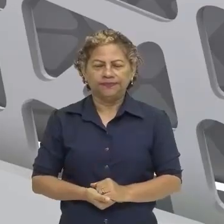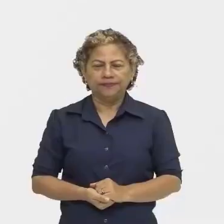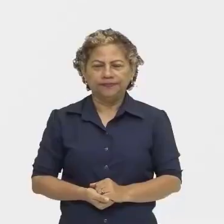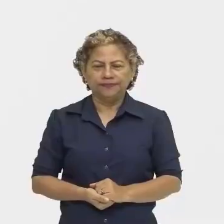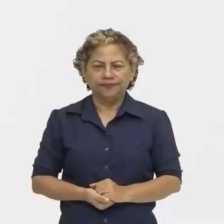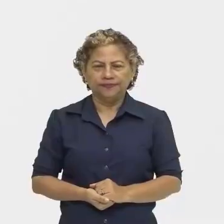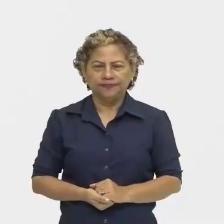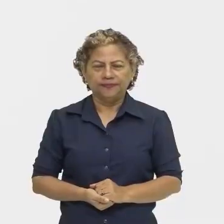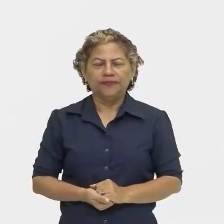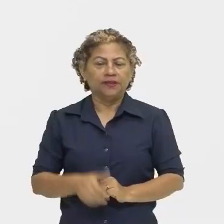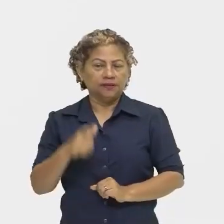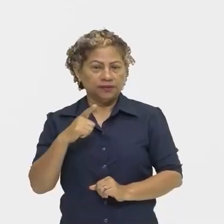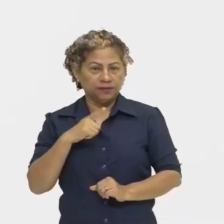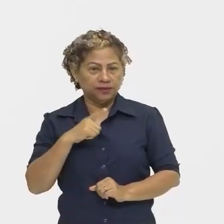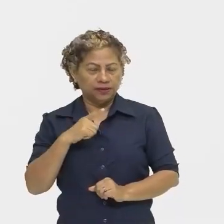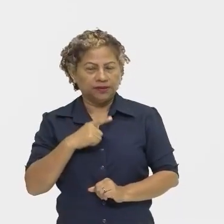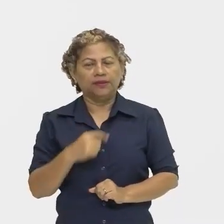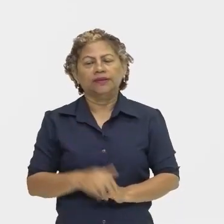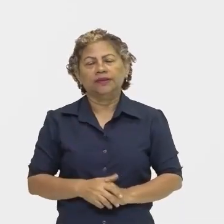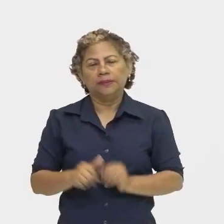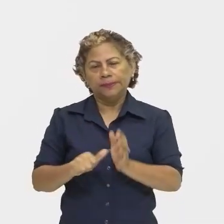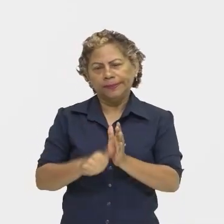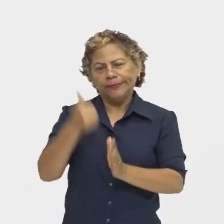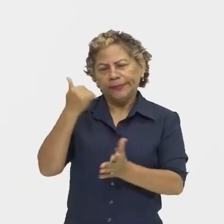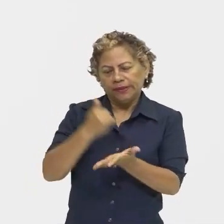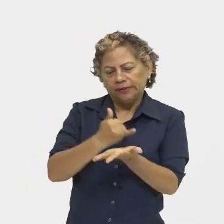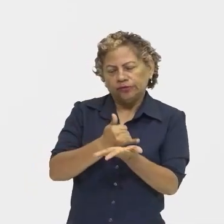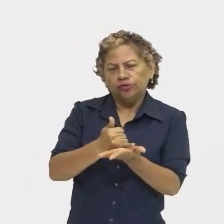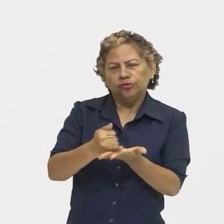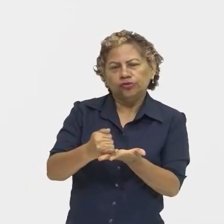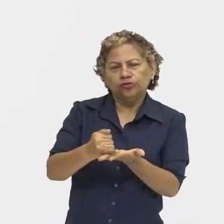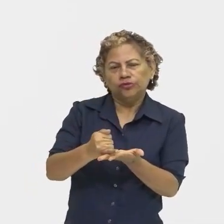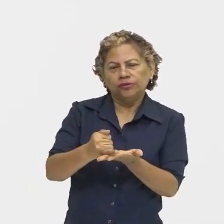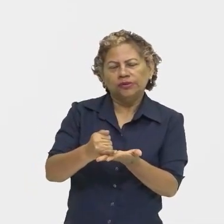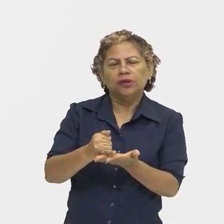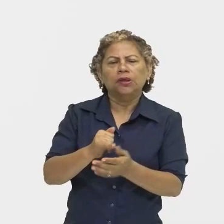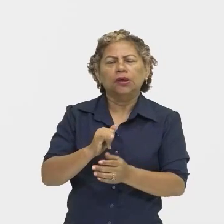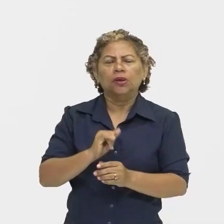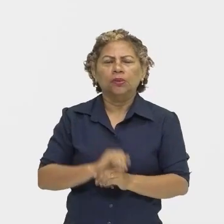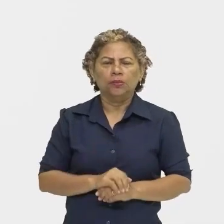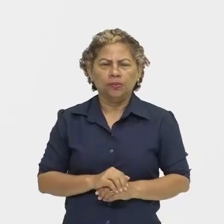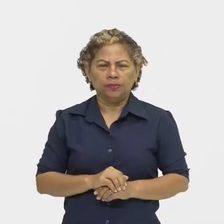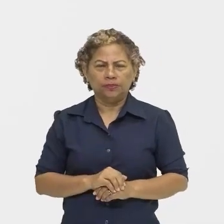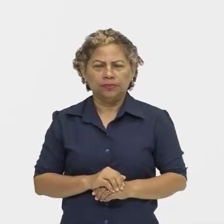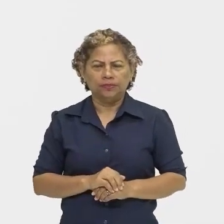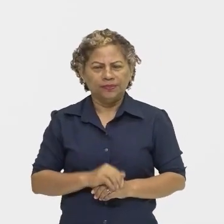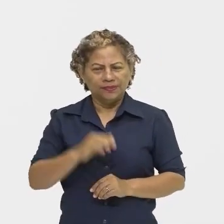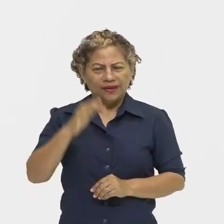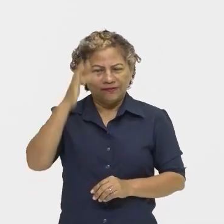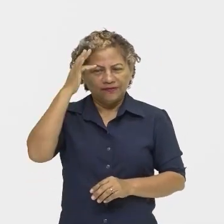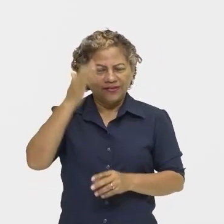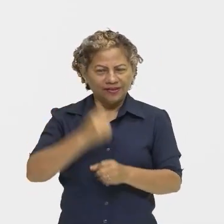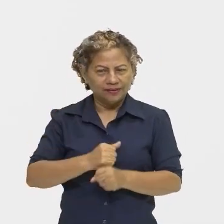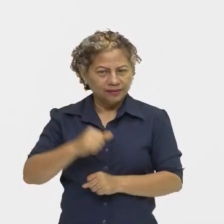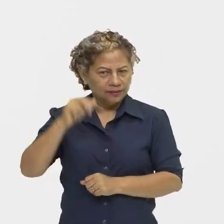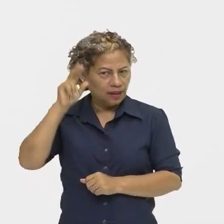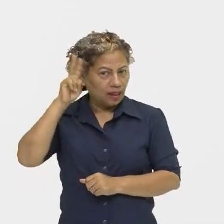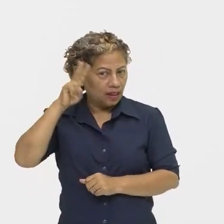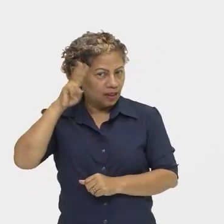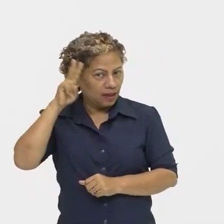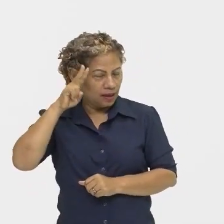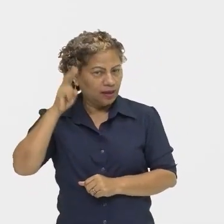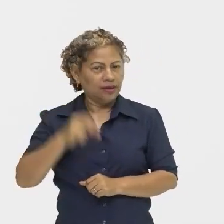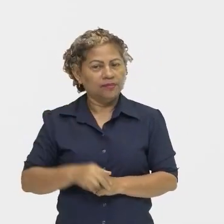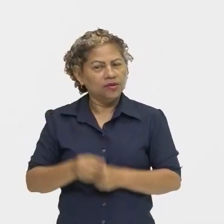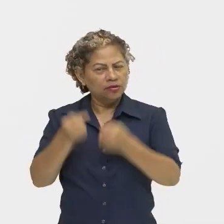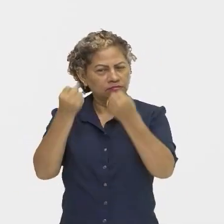lá? Temos a primeira aí, que é a introdução à física. Lembram quando nós falamos aí da introdução